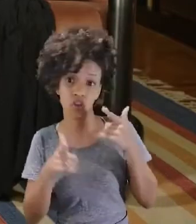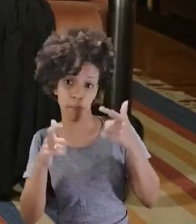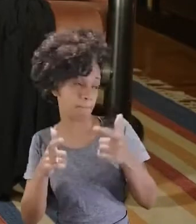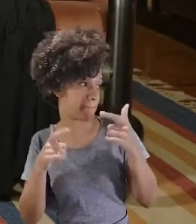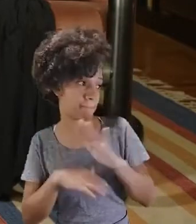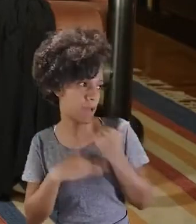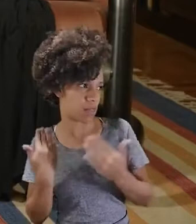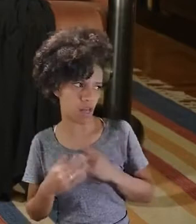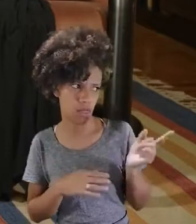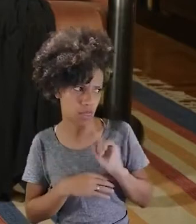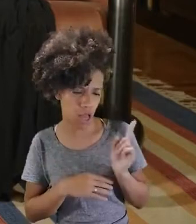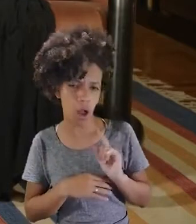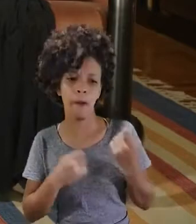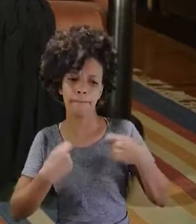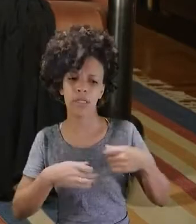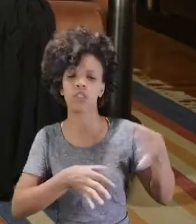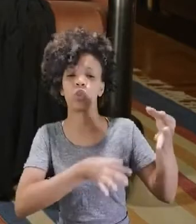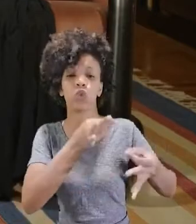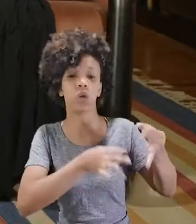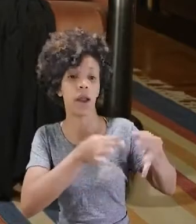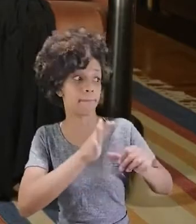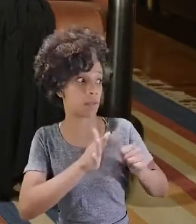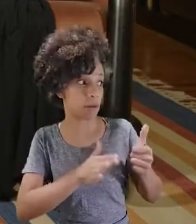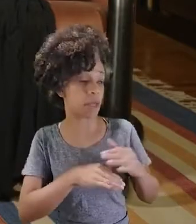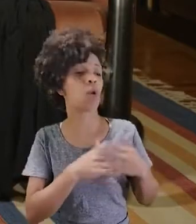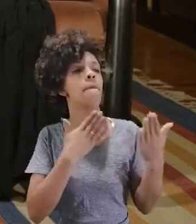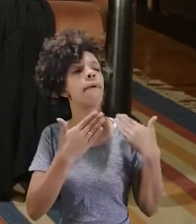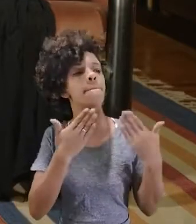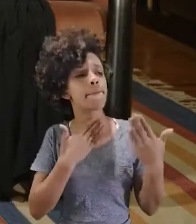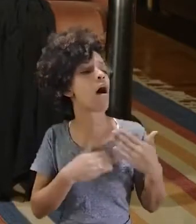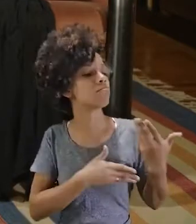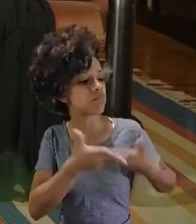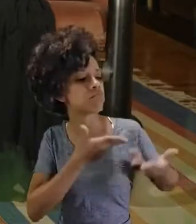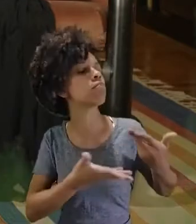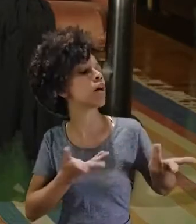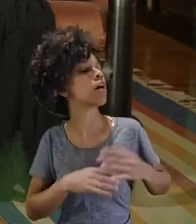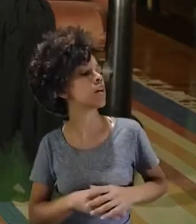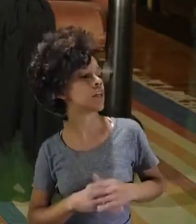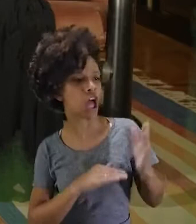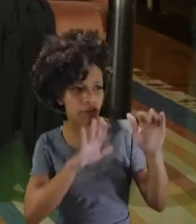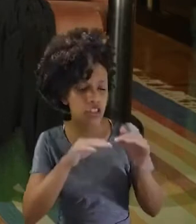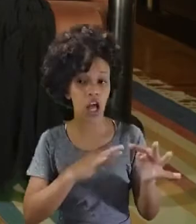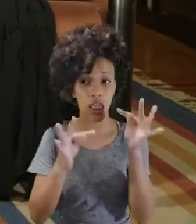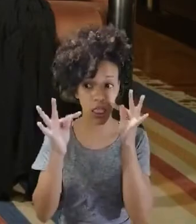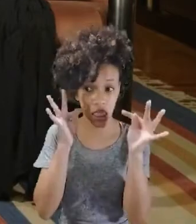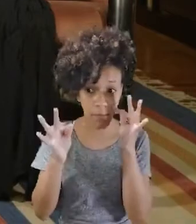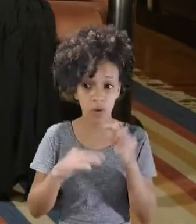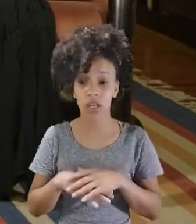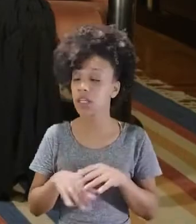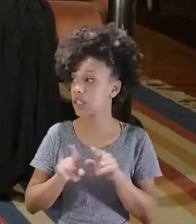matar o outro e matando você tem que fazer o julgamento né e para as ideias e tem que chamar chamar as testemunhas